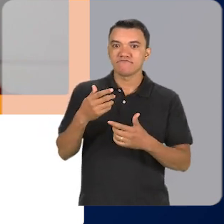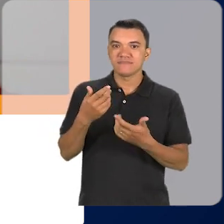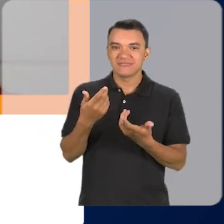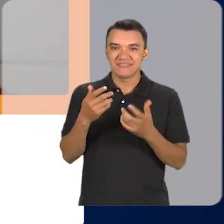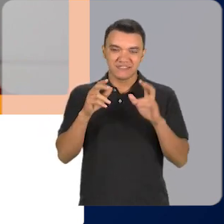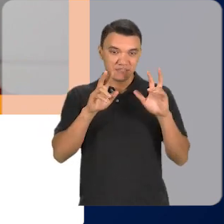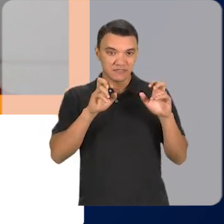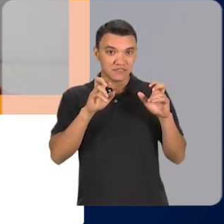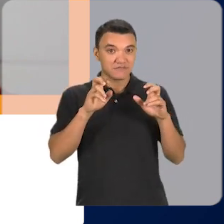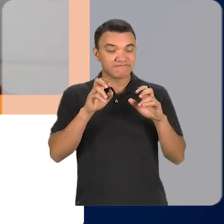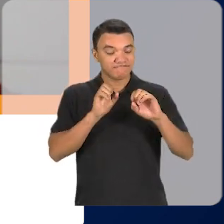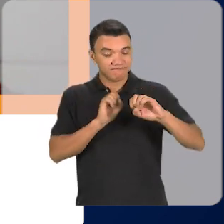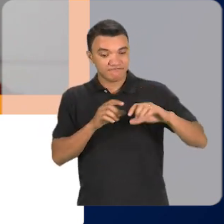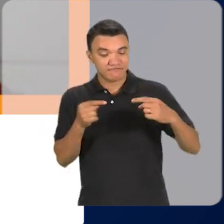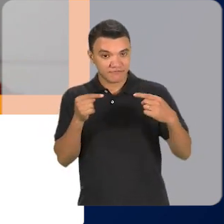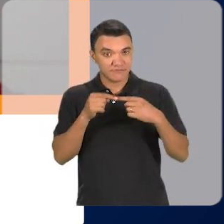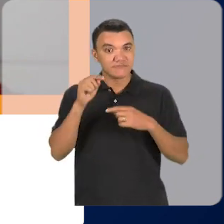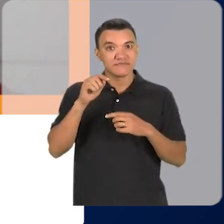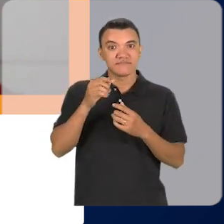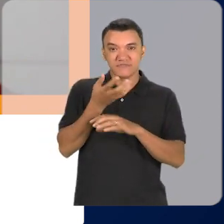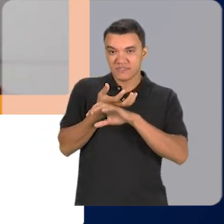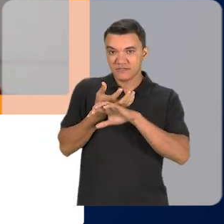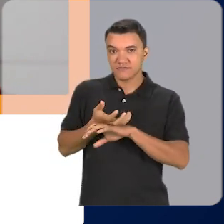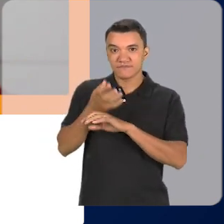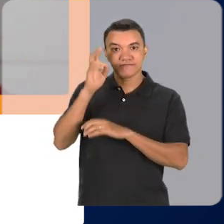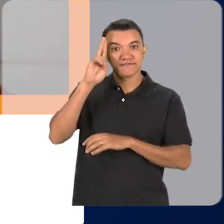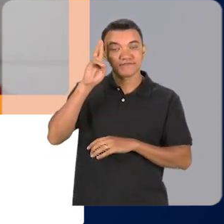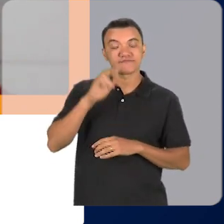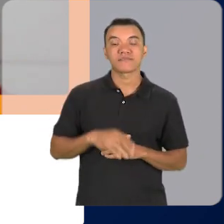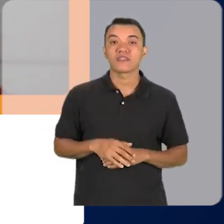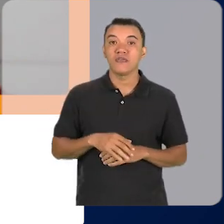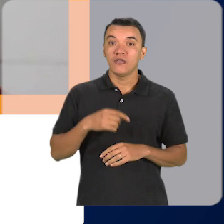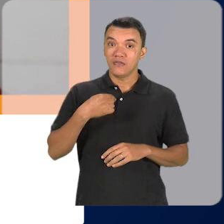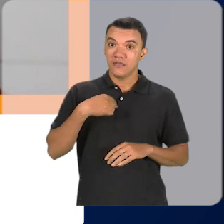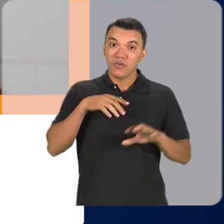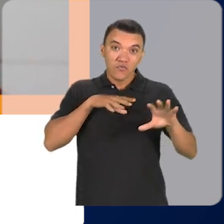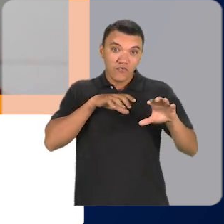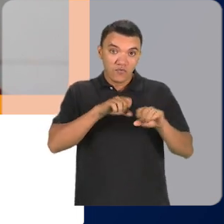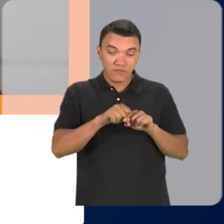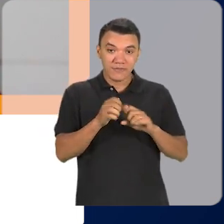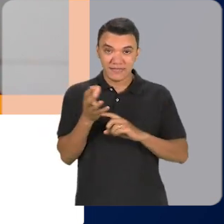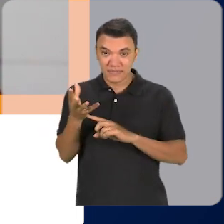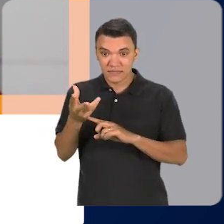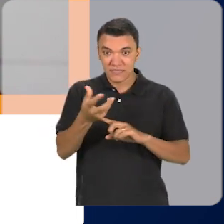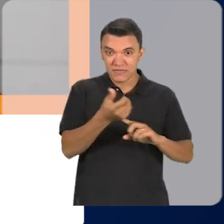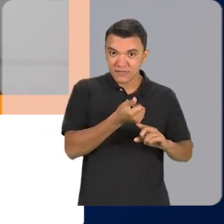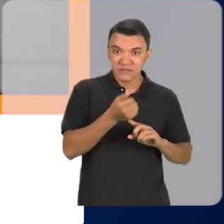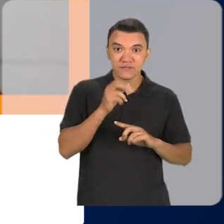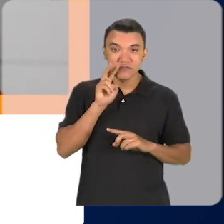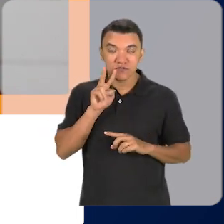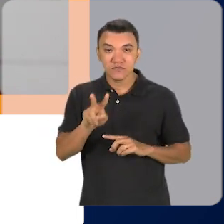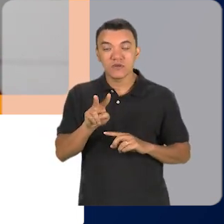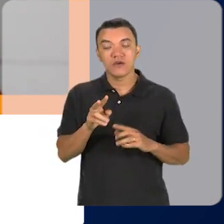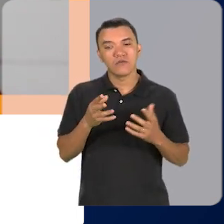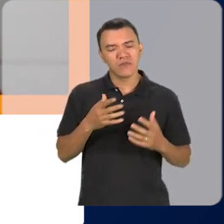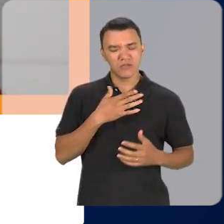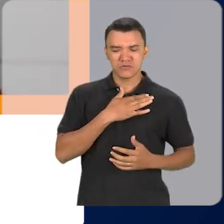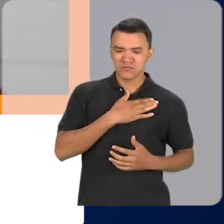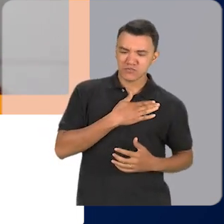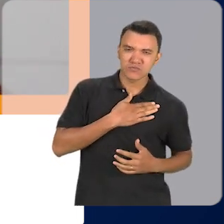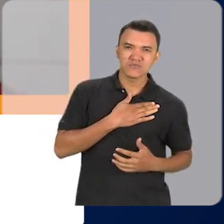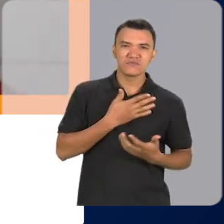ensino em História. Eu tenho formação em artes visuais, mas muito apaixonada pelos registros de